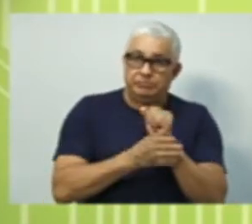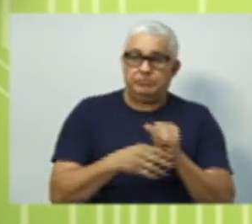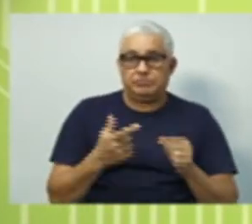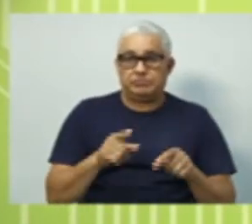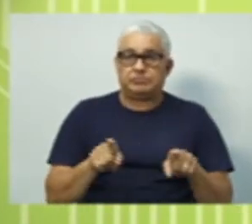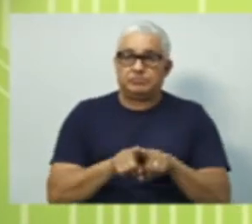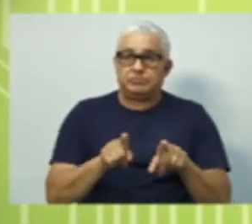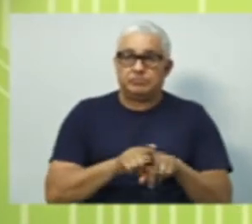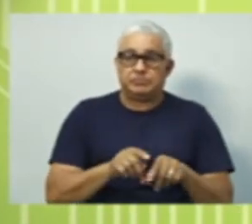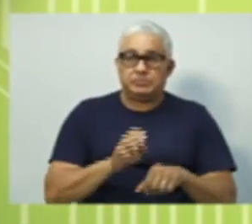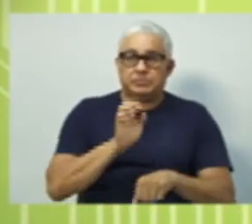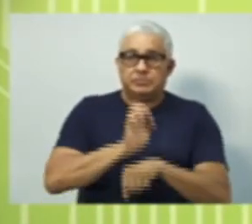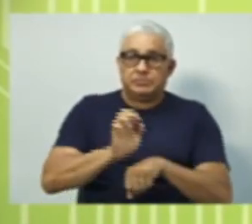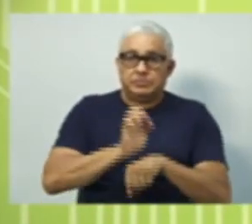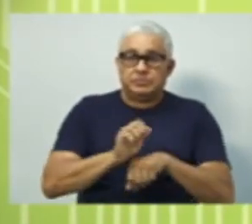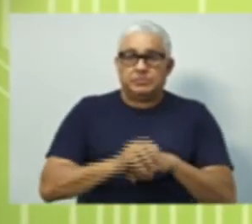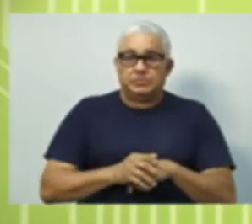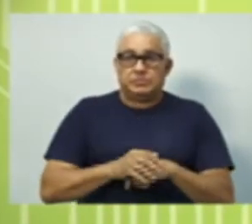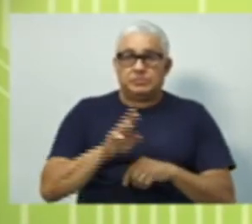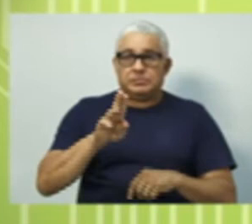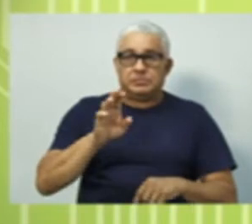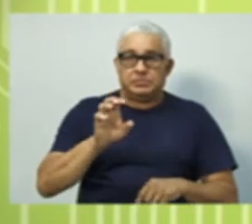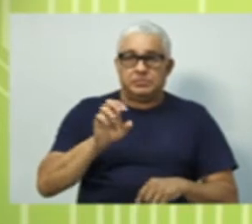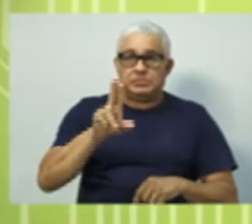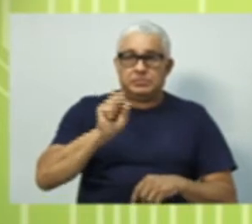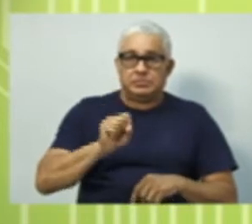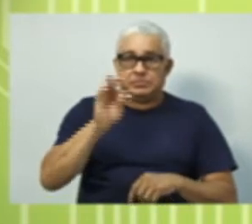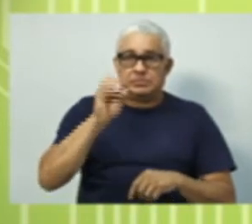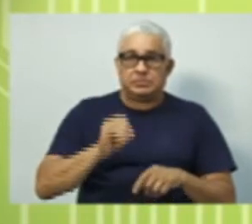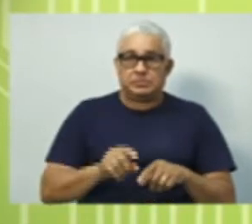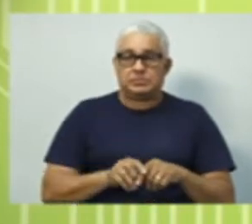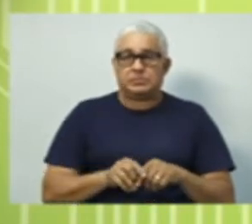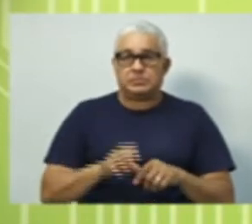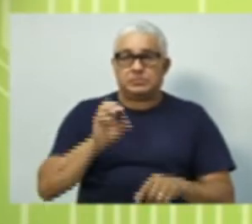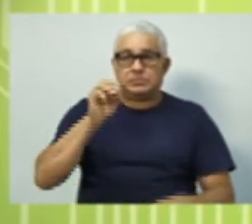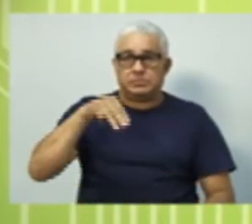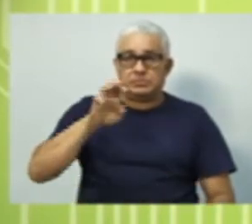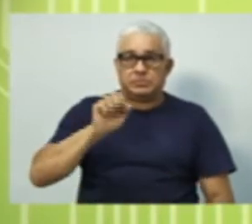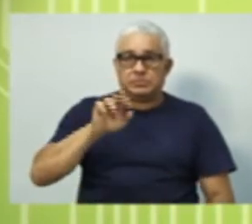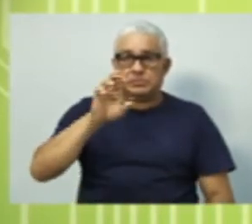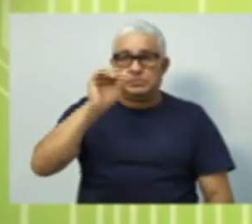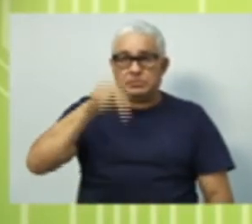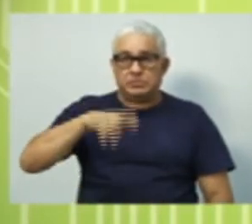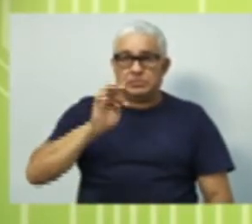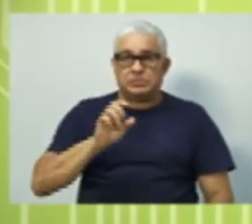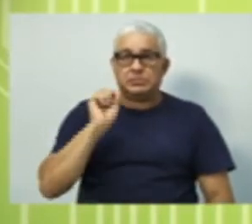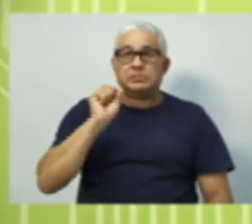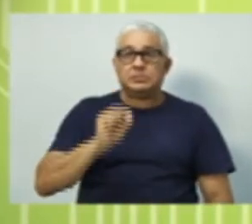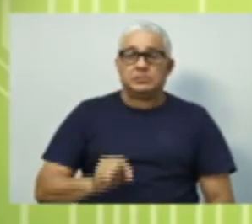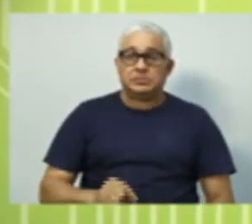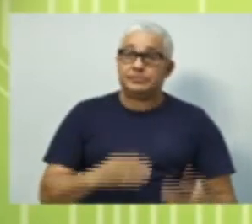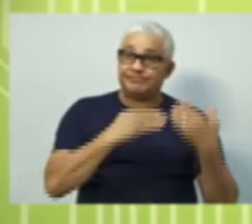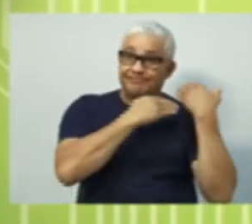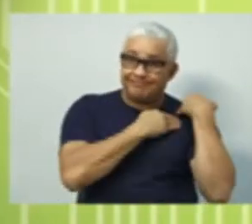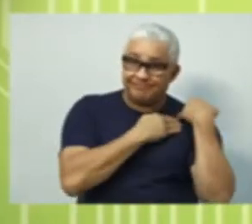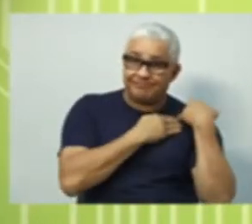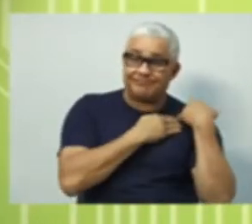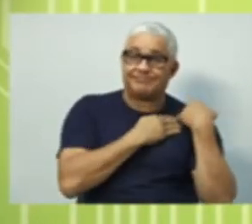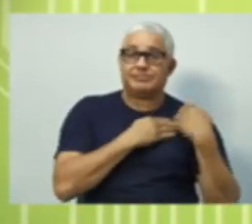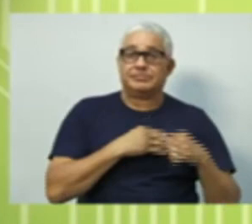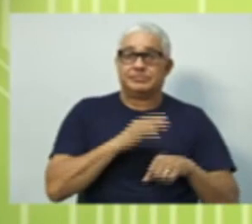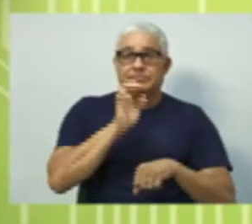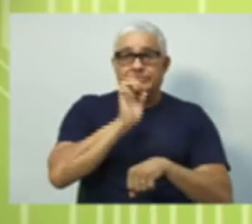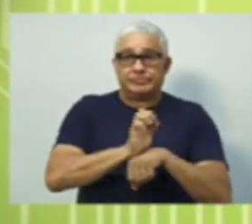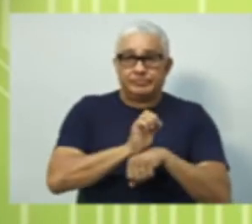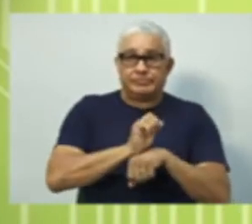orçamento doméstico. Se você não tiver controle, você começa a furar dentro de casa. Então, se você